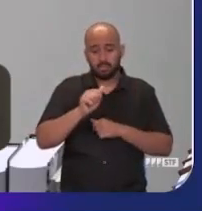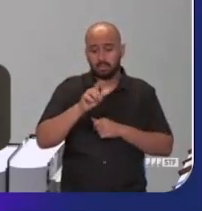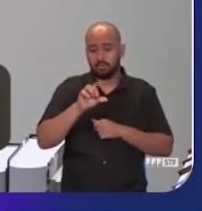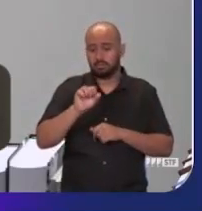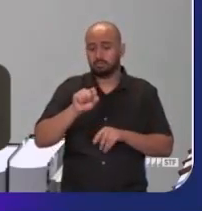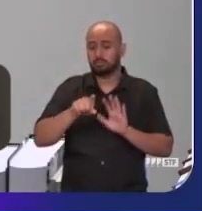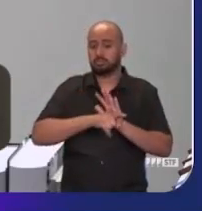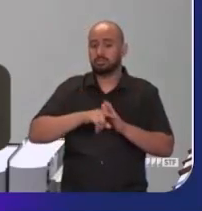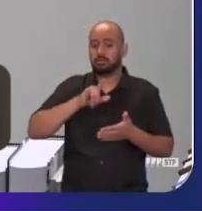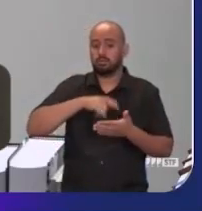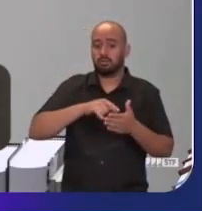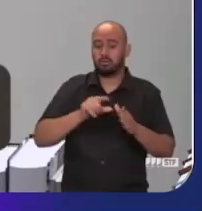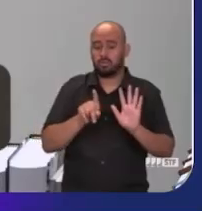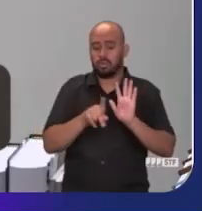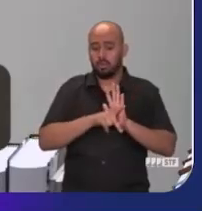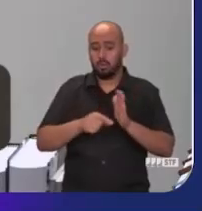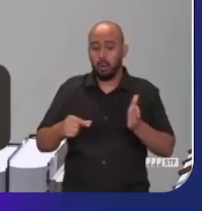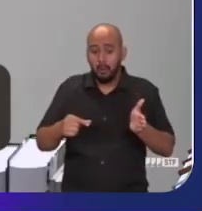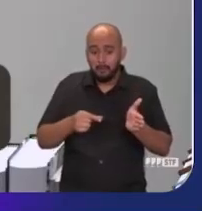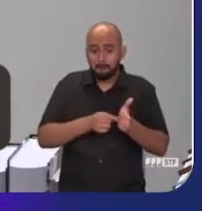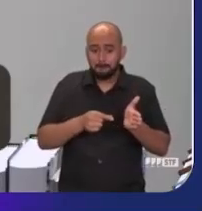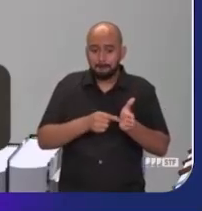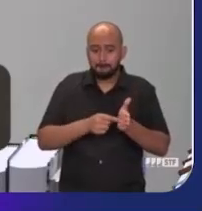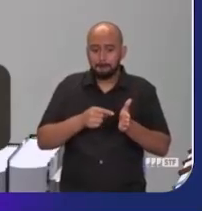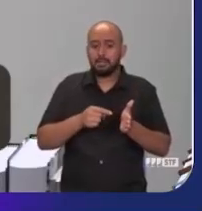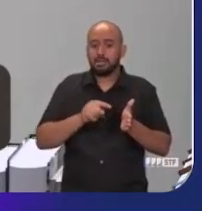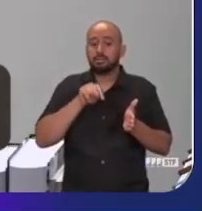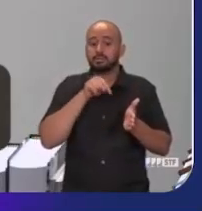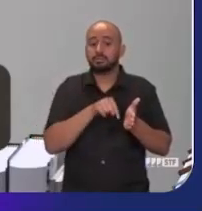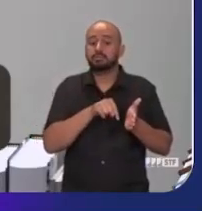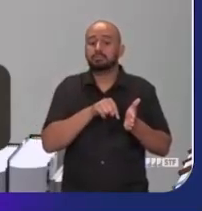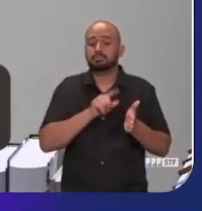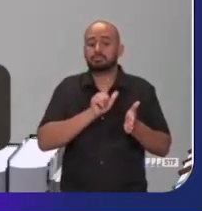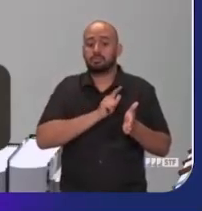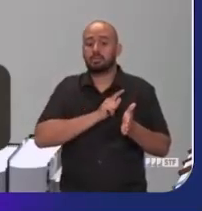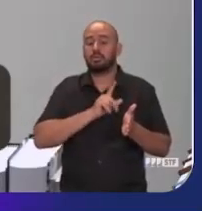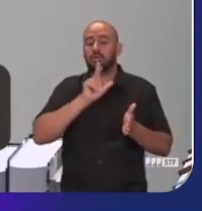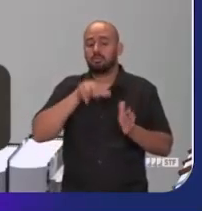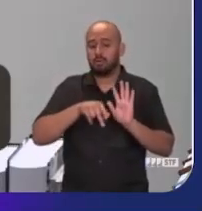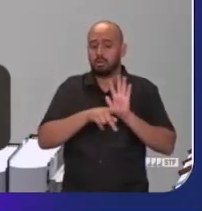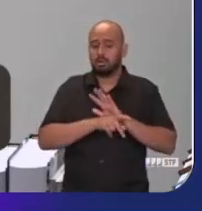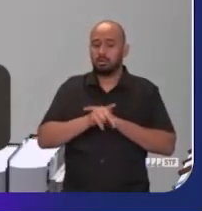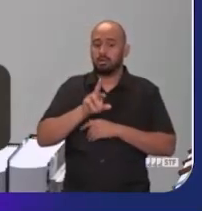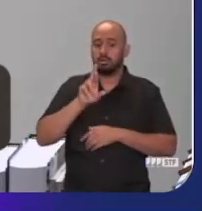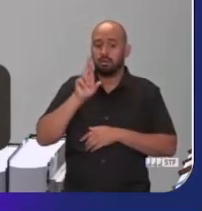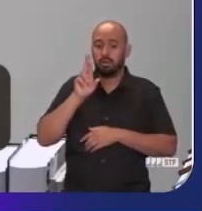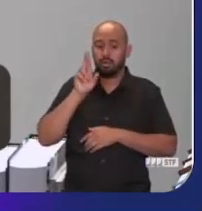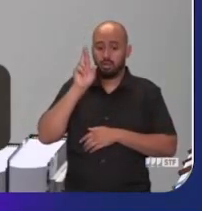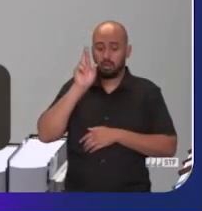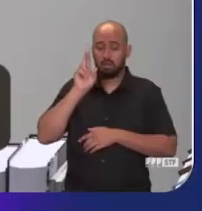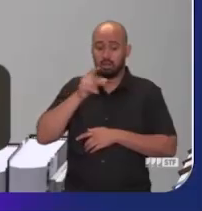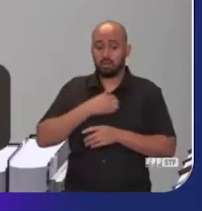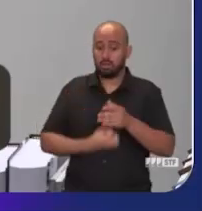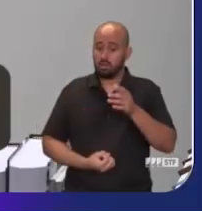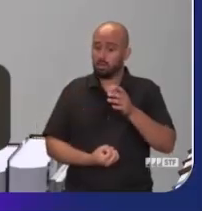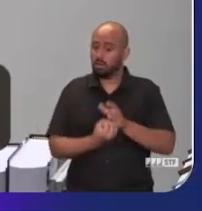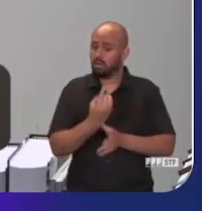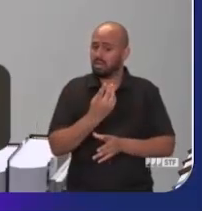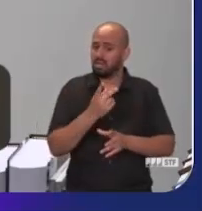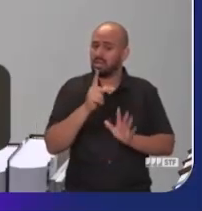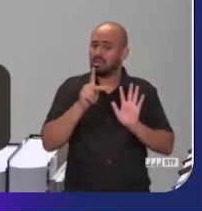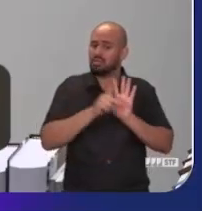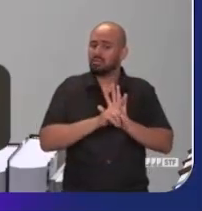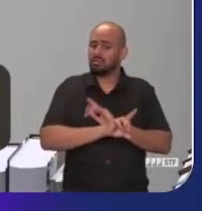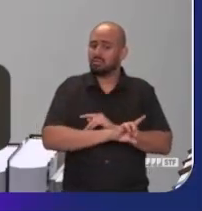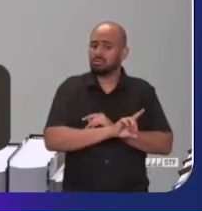no pendrive encontrado. Importa ter presente que o próprio réu afirmou que criou o documento exatamente na época